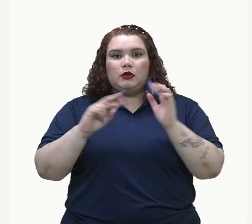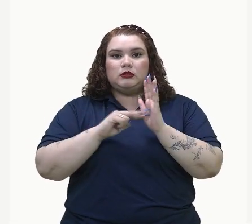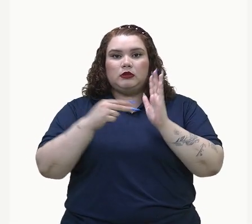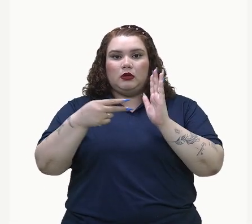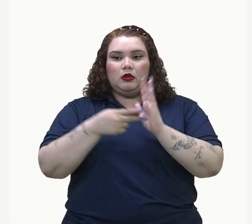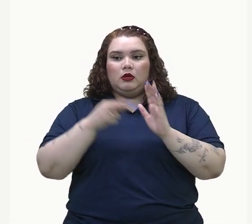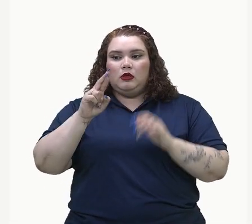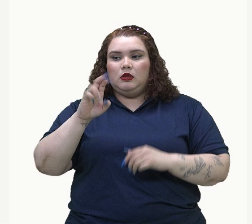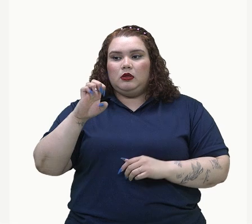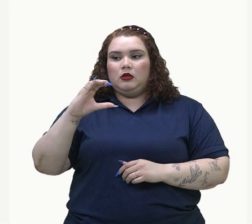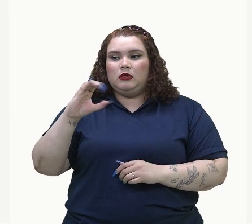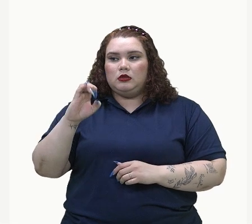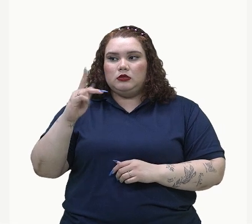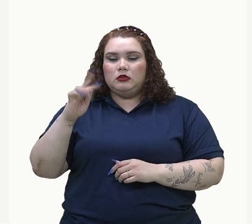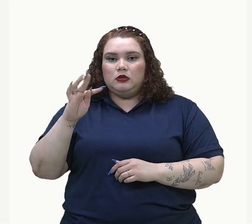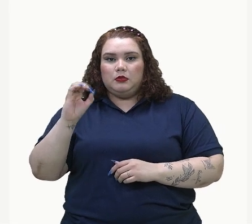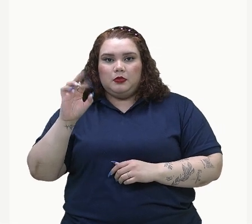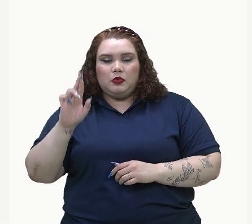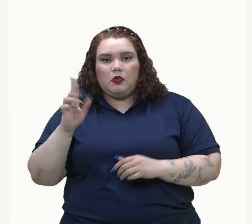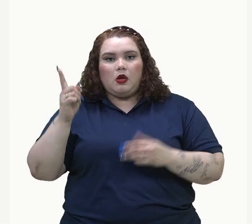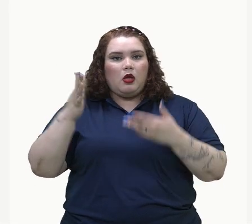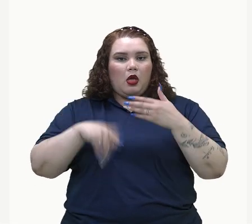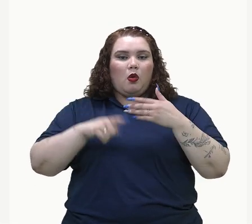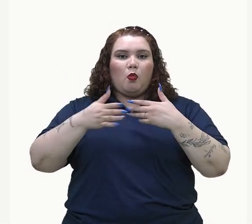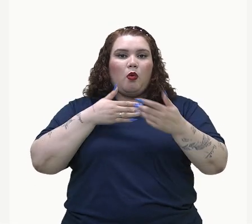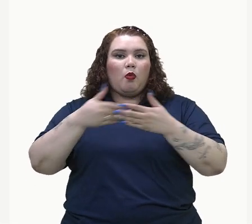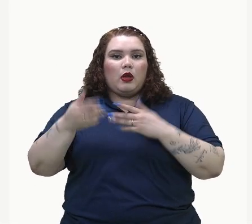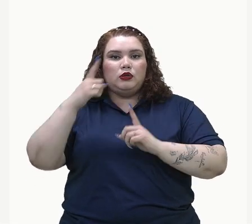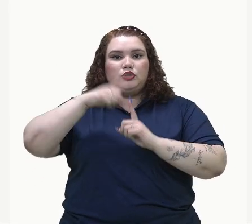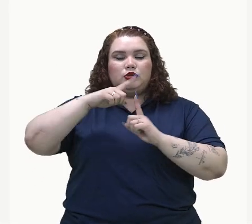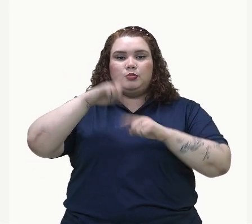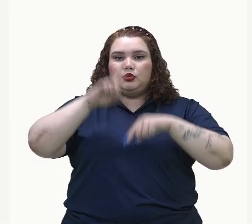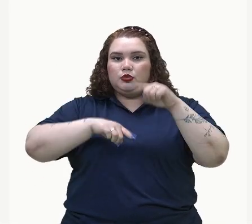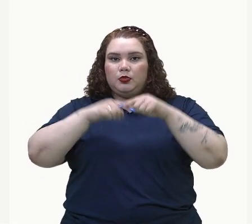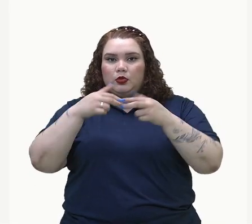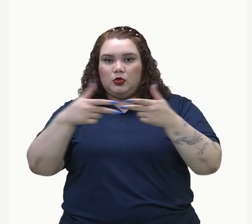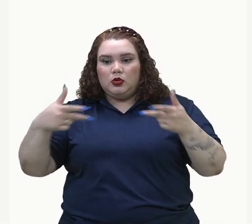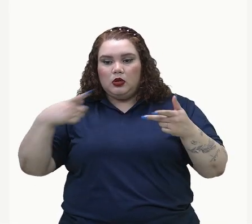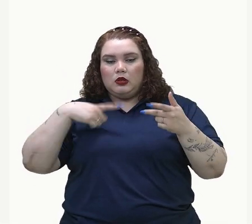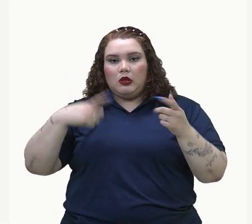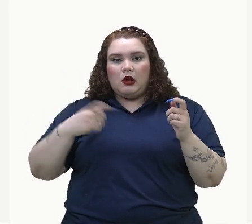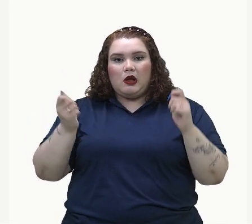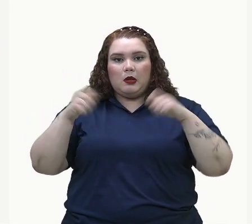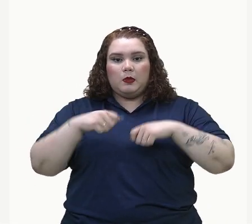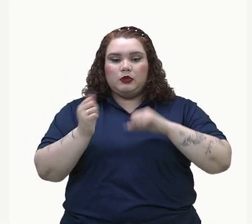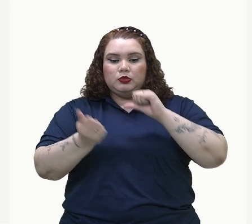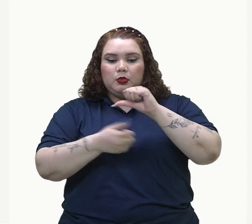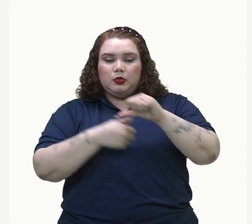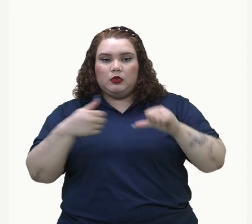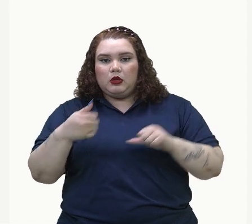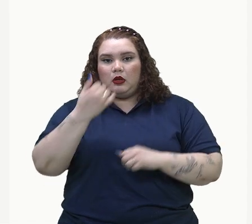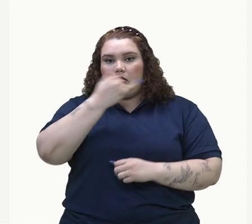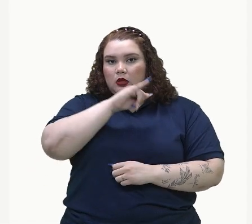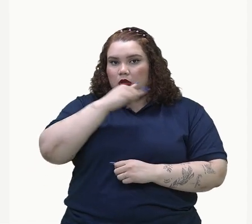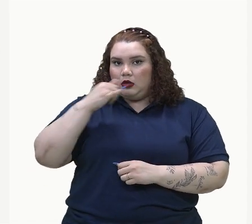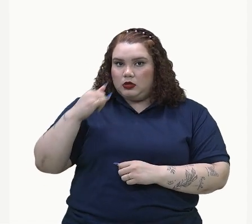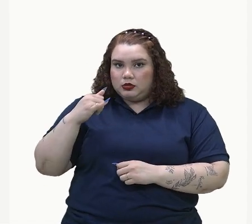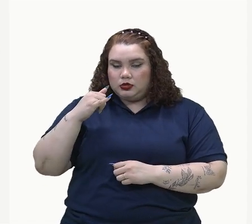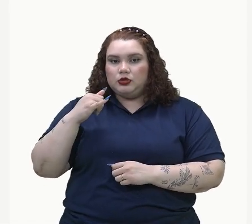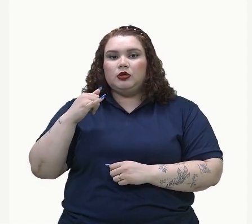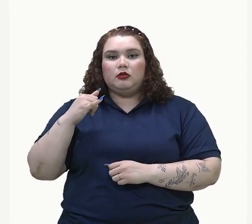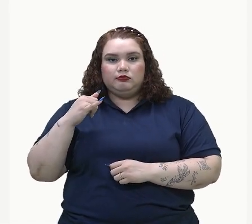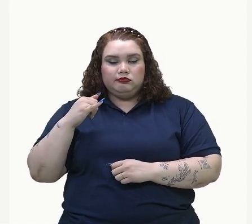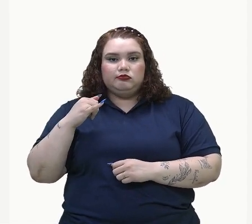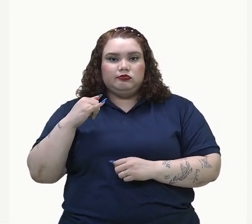É um dispositivo ou um aparelho que seja capaz de converter a energia